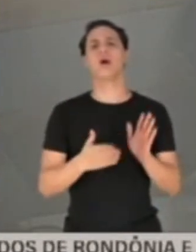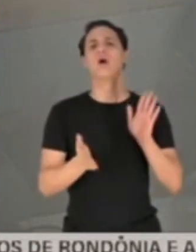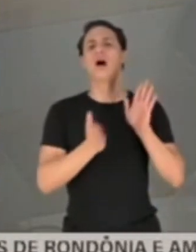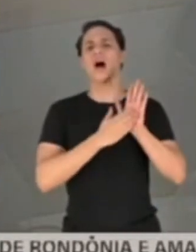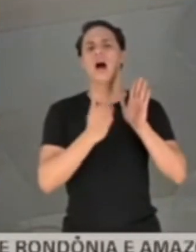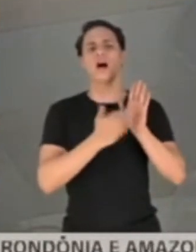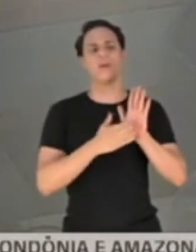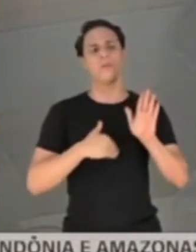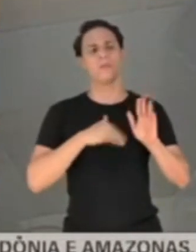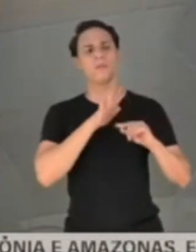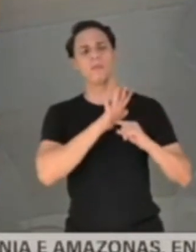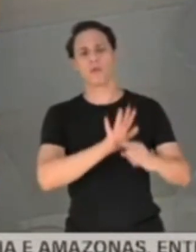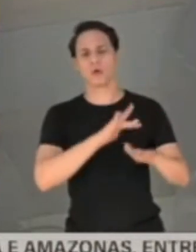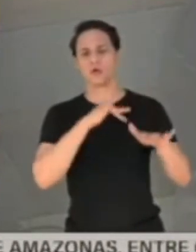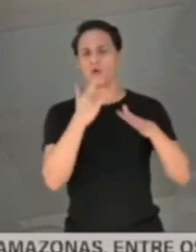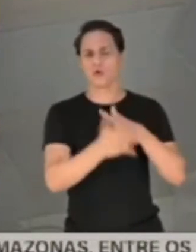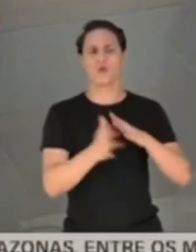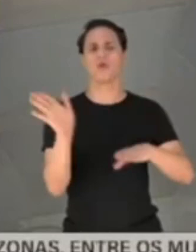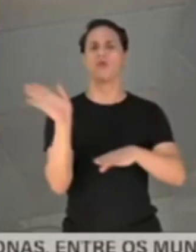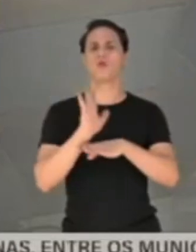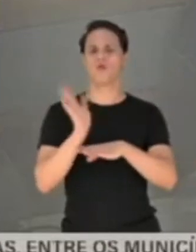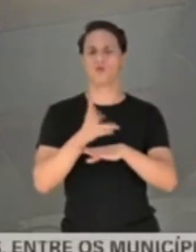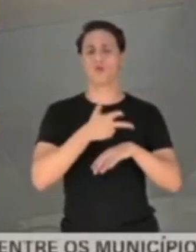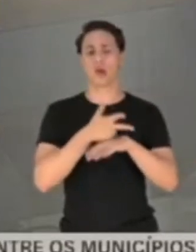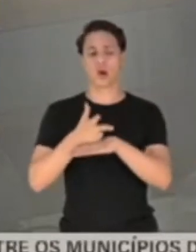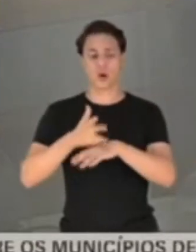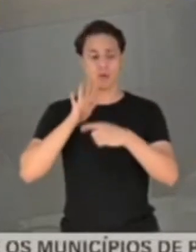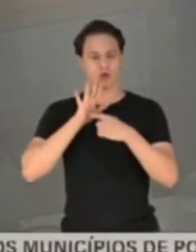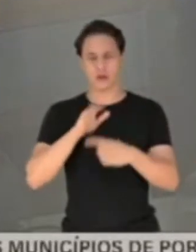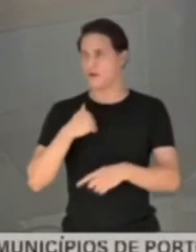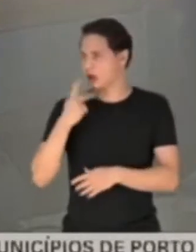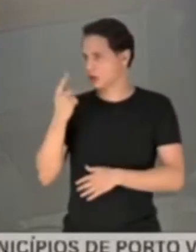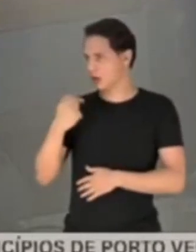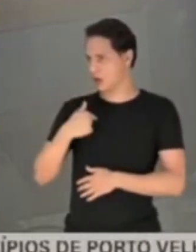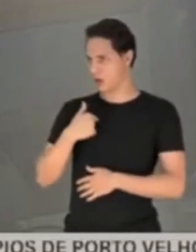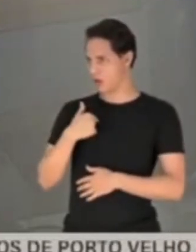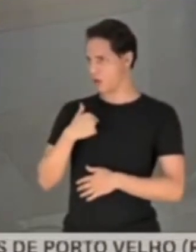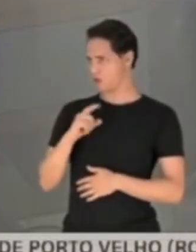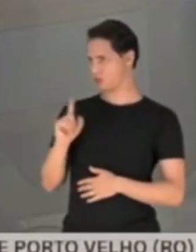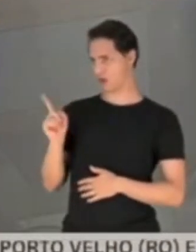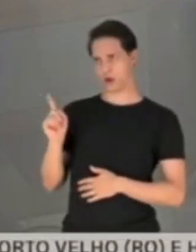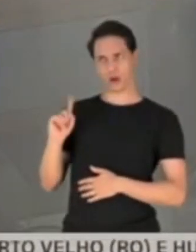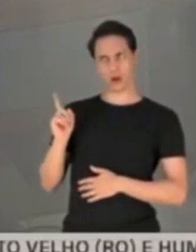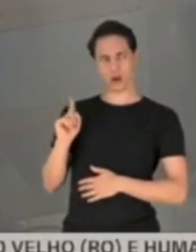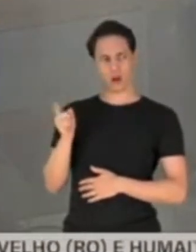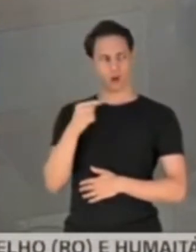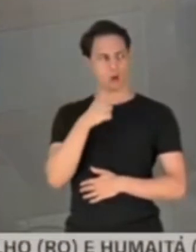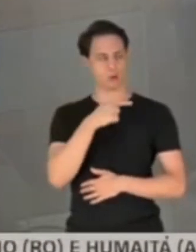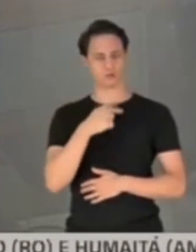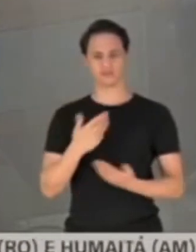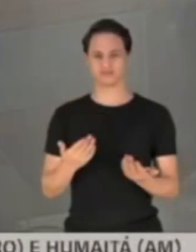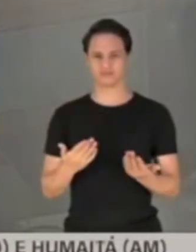ali, dizendo no vídeo. E ele diz, não sou eu. Aquilo ali é como se não fosse eu.